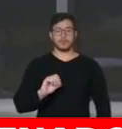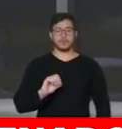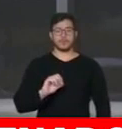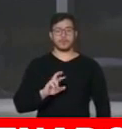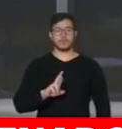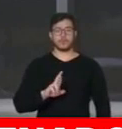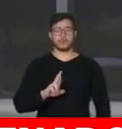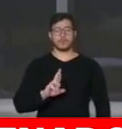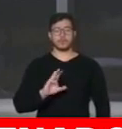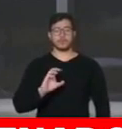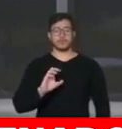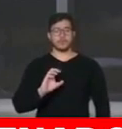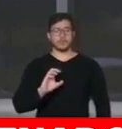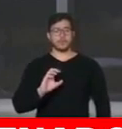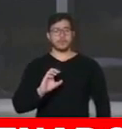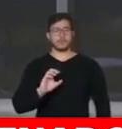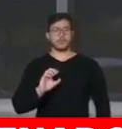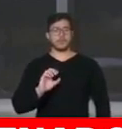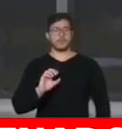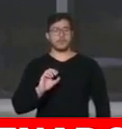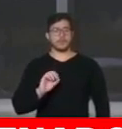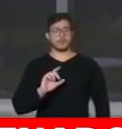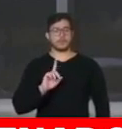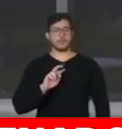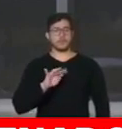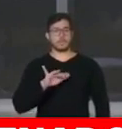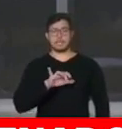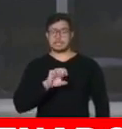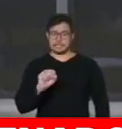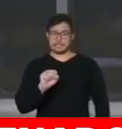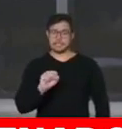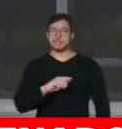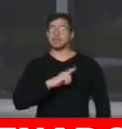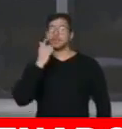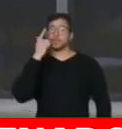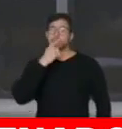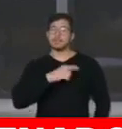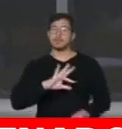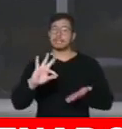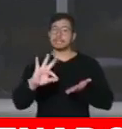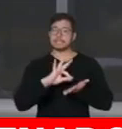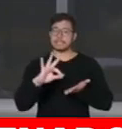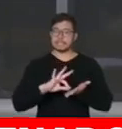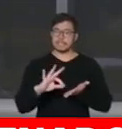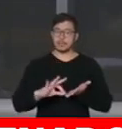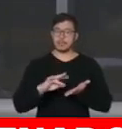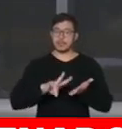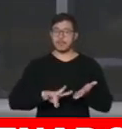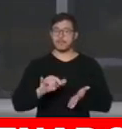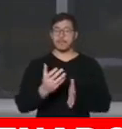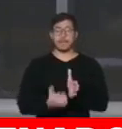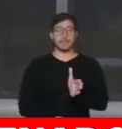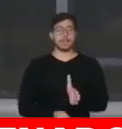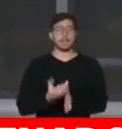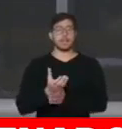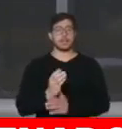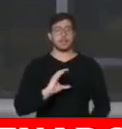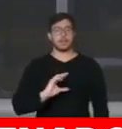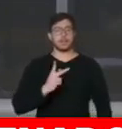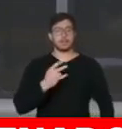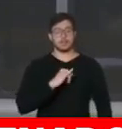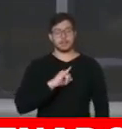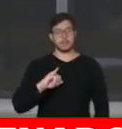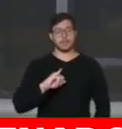quero parabenizar os senadores por conseguir as assinaturas e instalar esta importante comissão parlamentar de